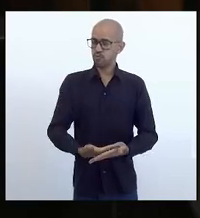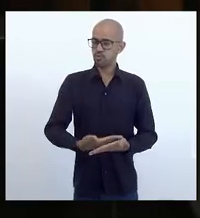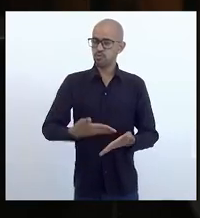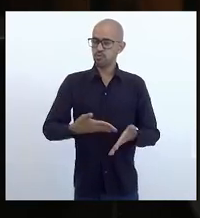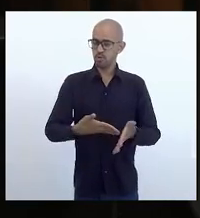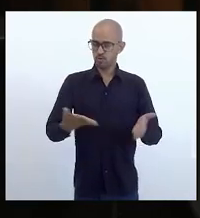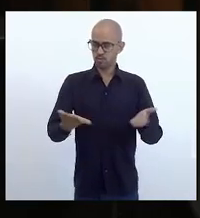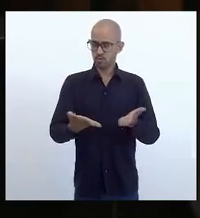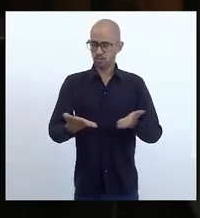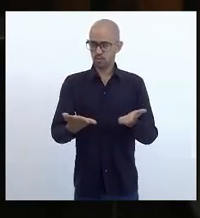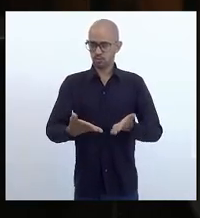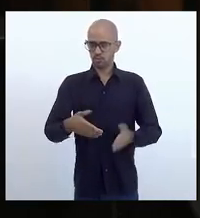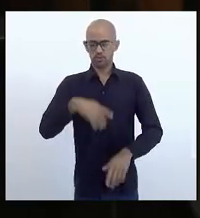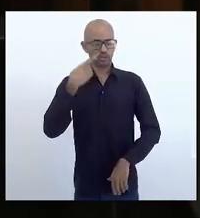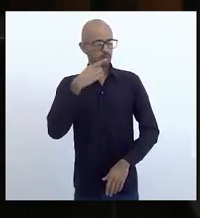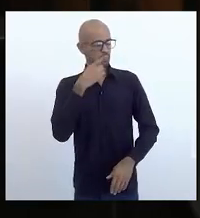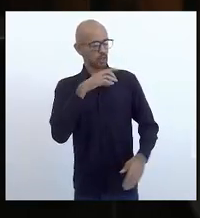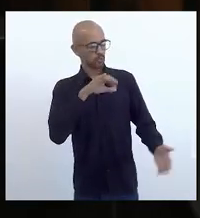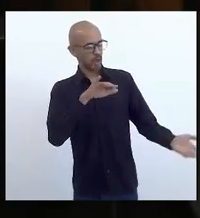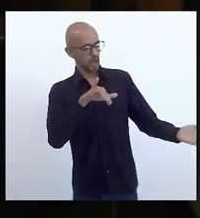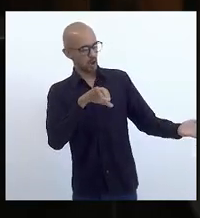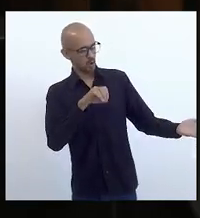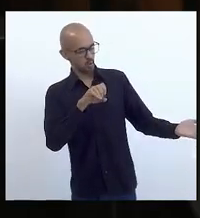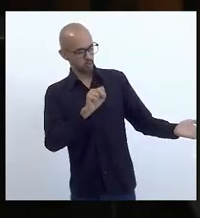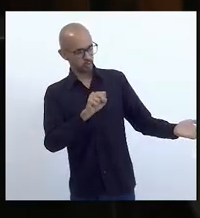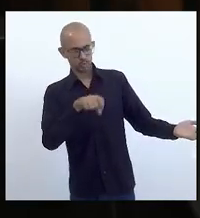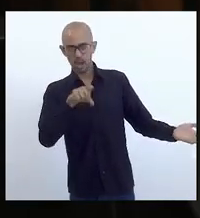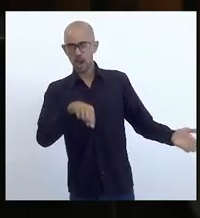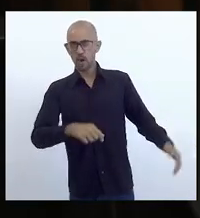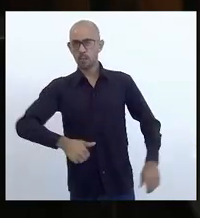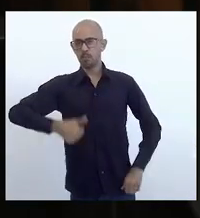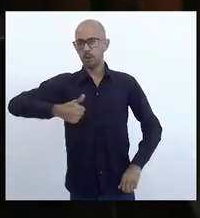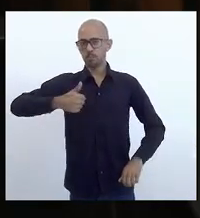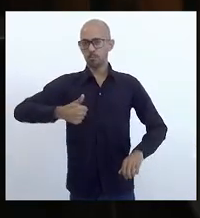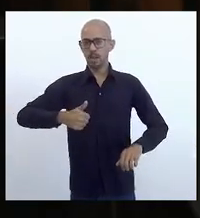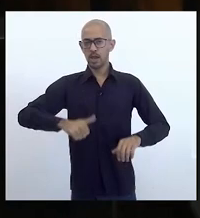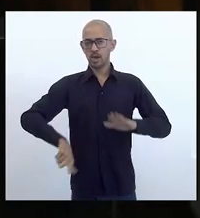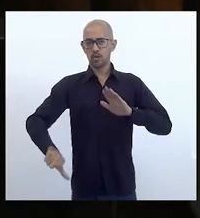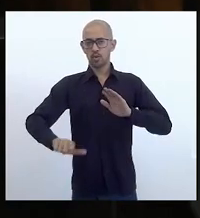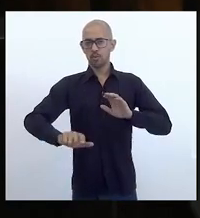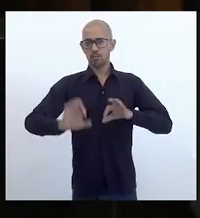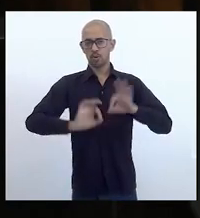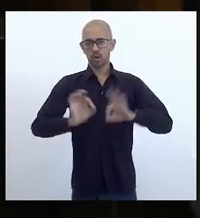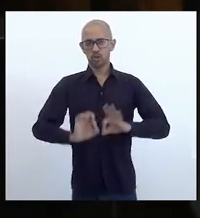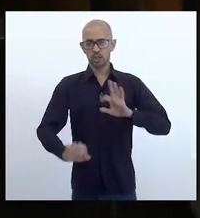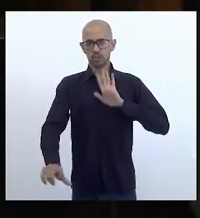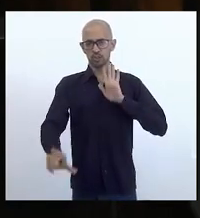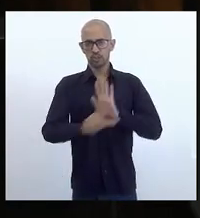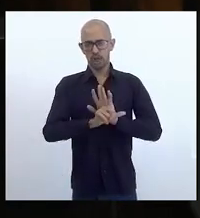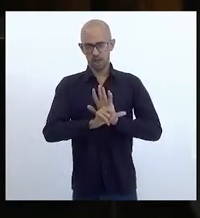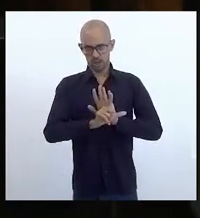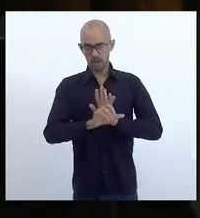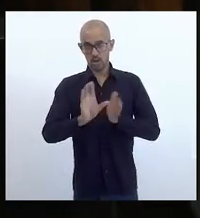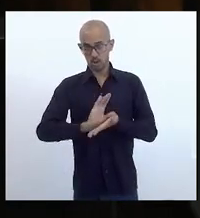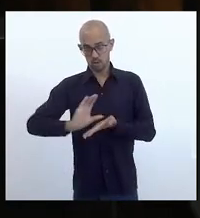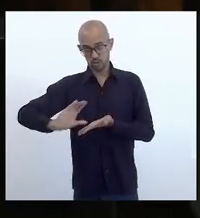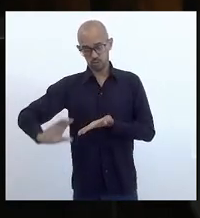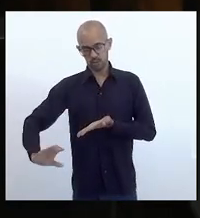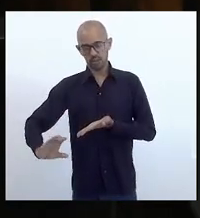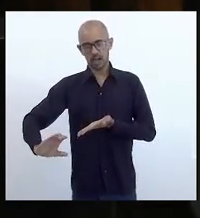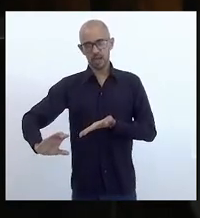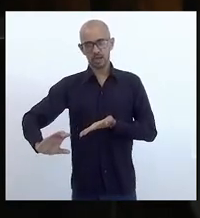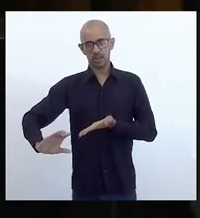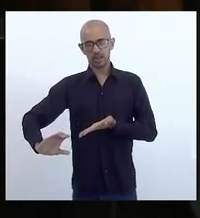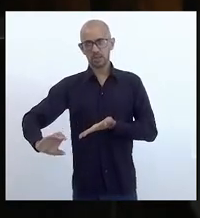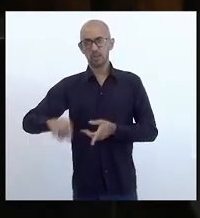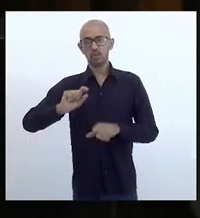deputado Carlos Macedo, esse é o primeiro projeto de lei orçamentária que as